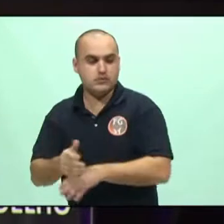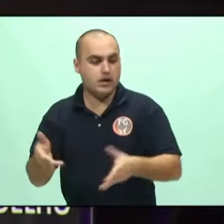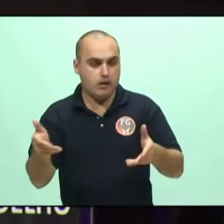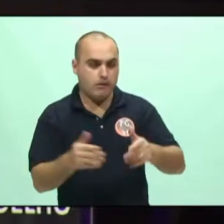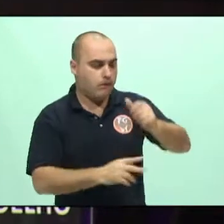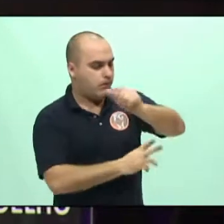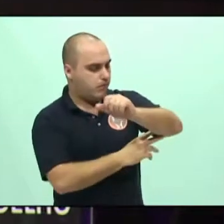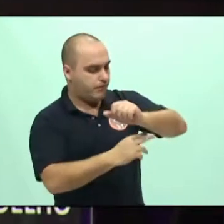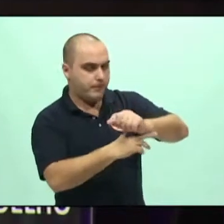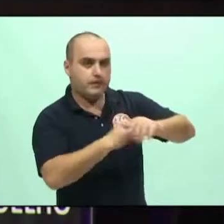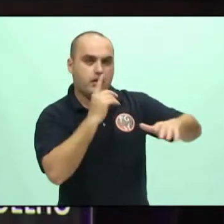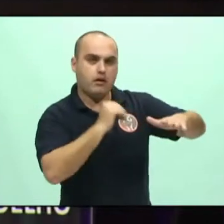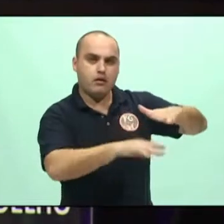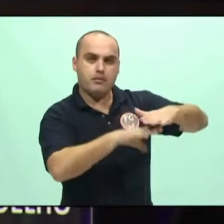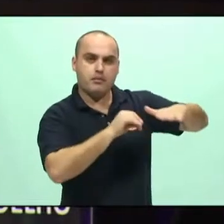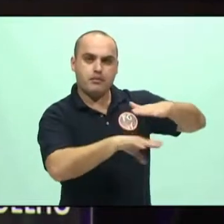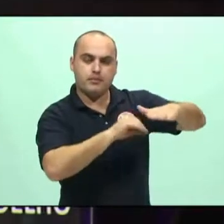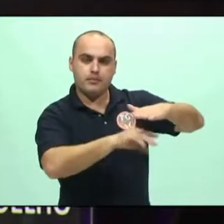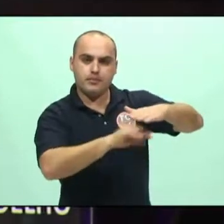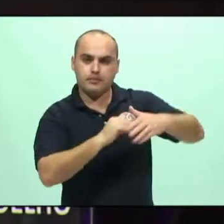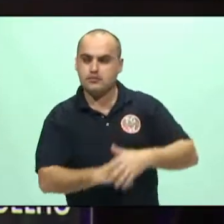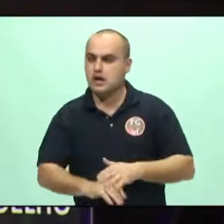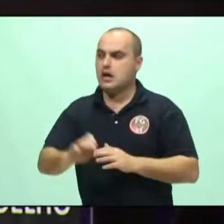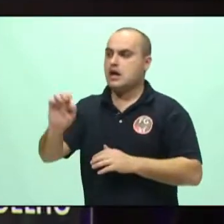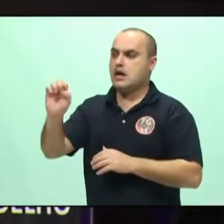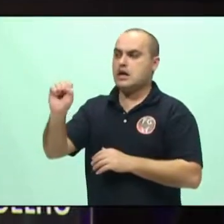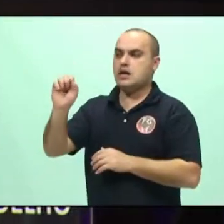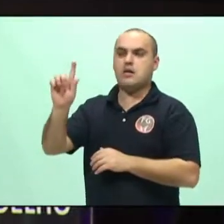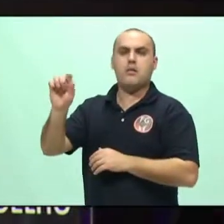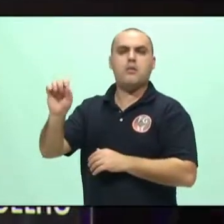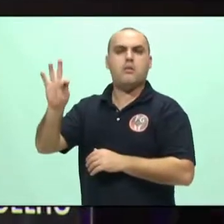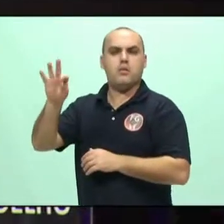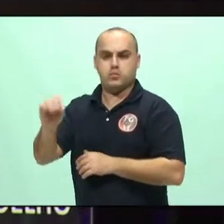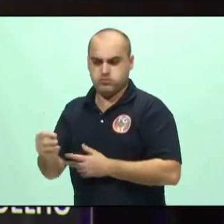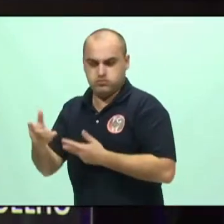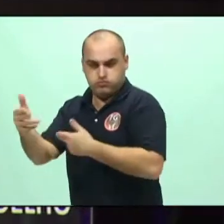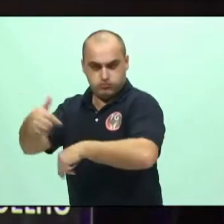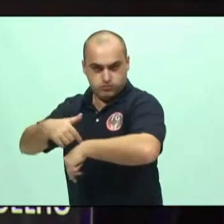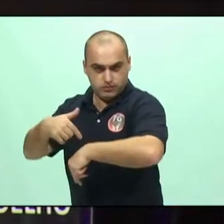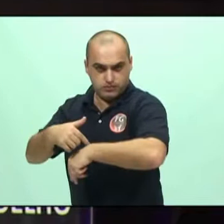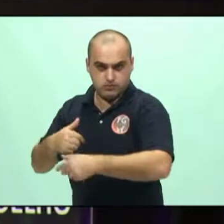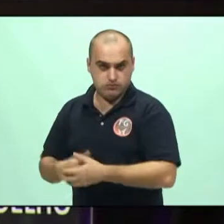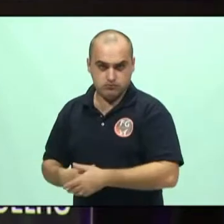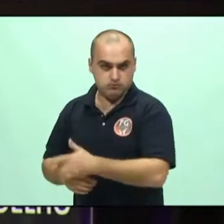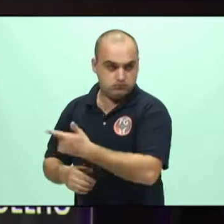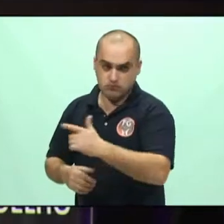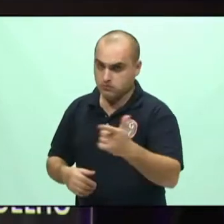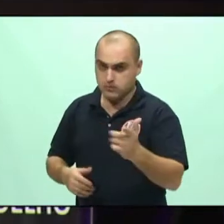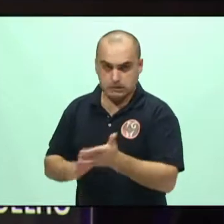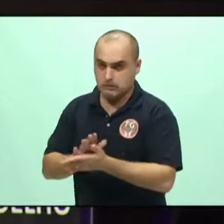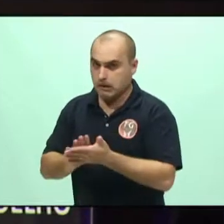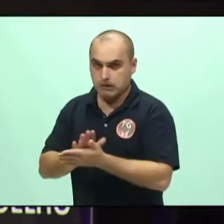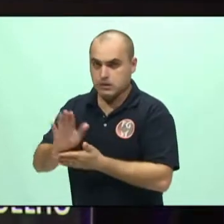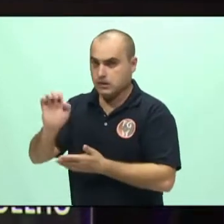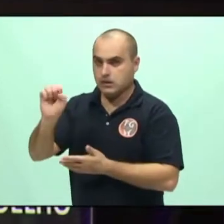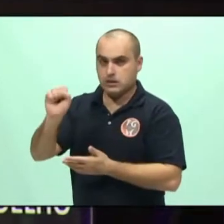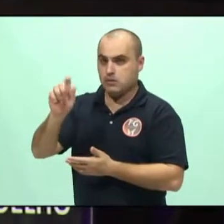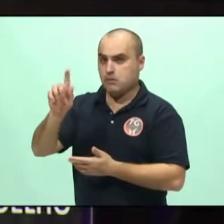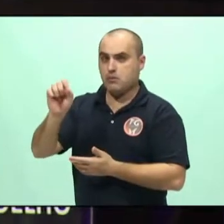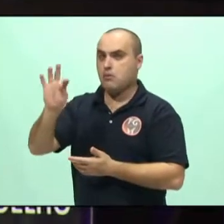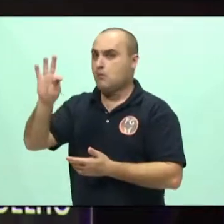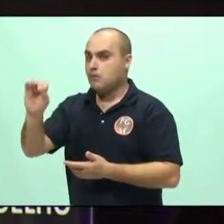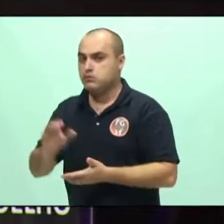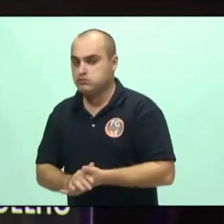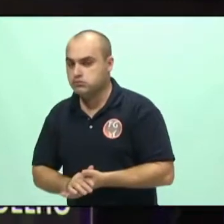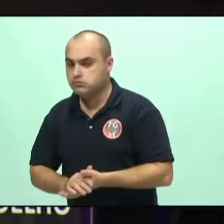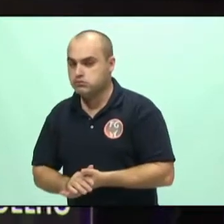aí o esgoto não sei se está sendo feito ao mesmo tempo ali naquela porque não tá não tem as bocas de esgoto Ainda eu não sei se